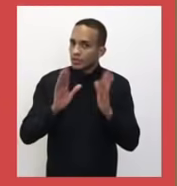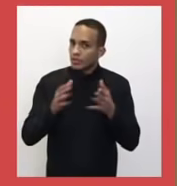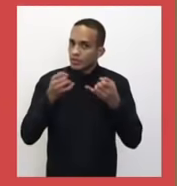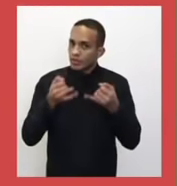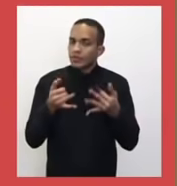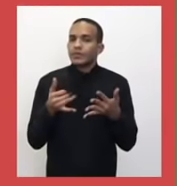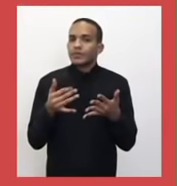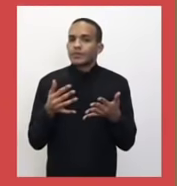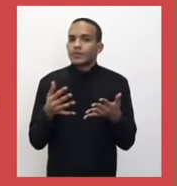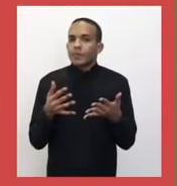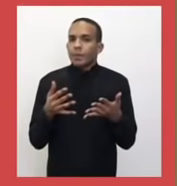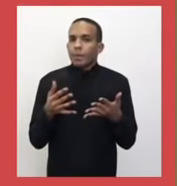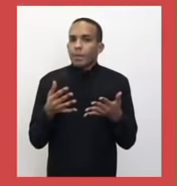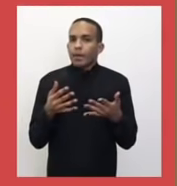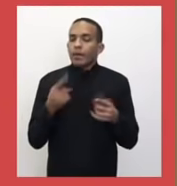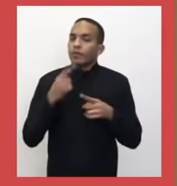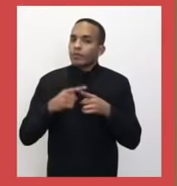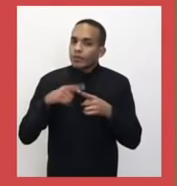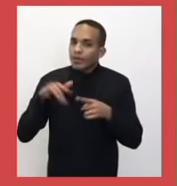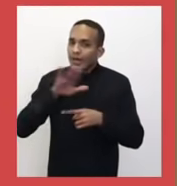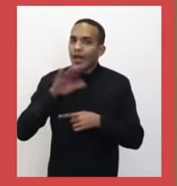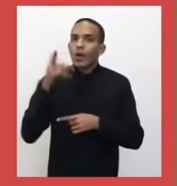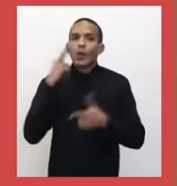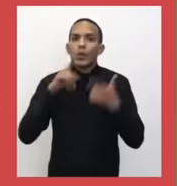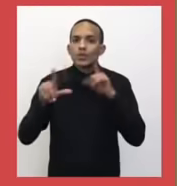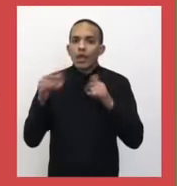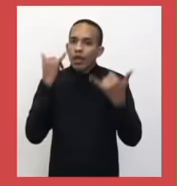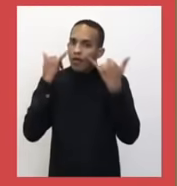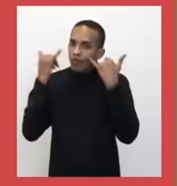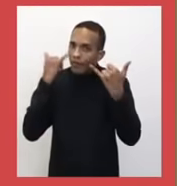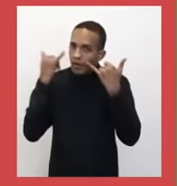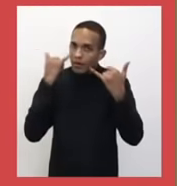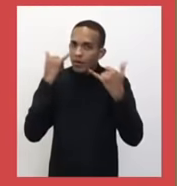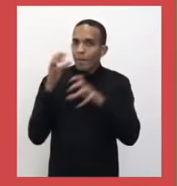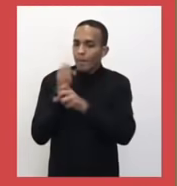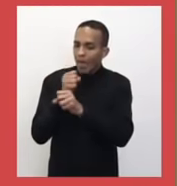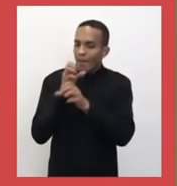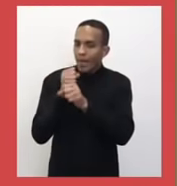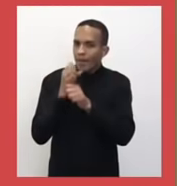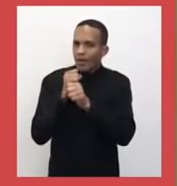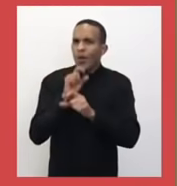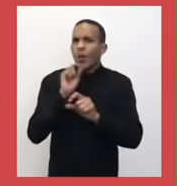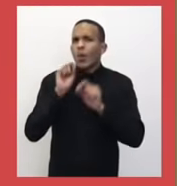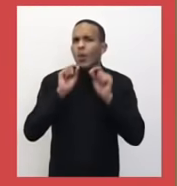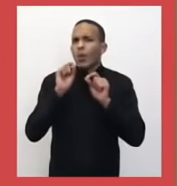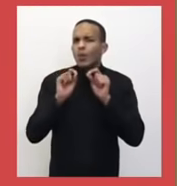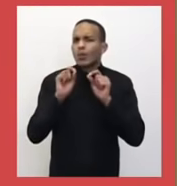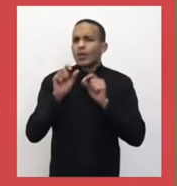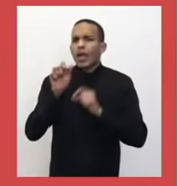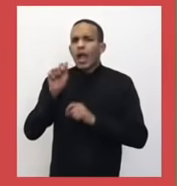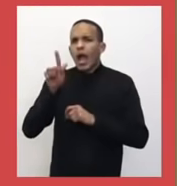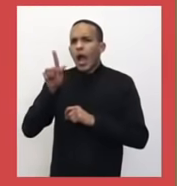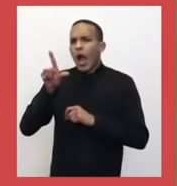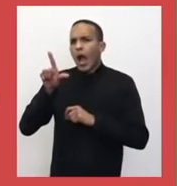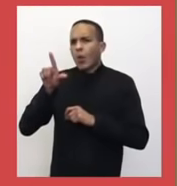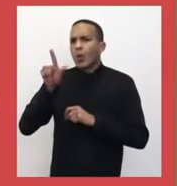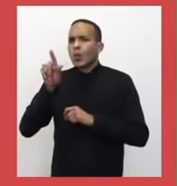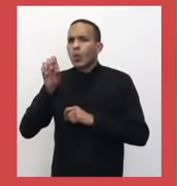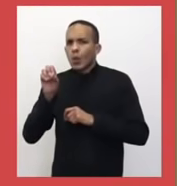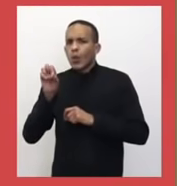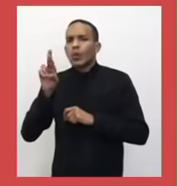desculpa. Porque elas geram dados algoritmos. Alguém sabe me dizer será o que é dados algoritmos? Eu vou explicar para